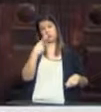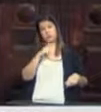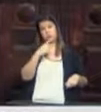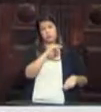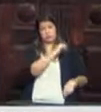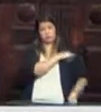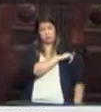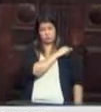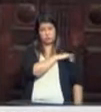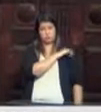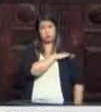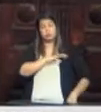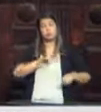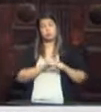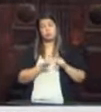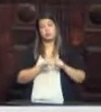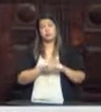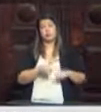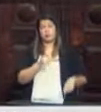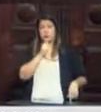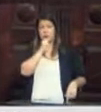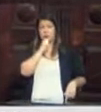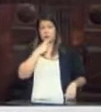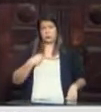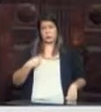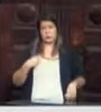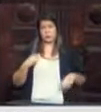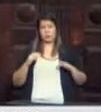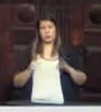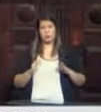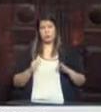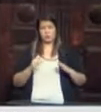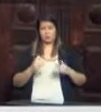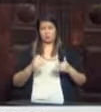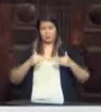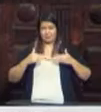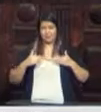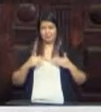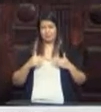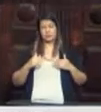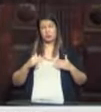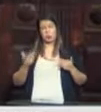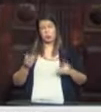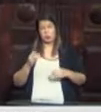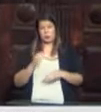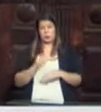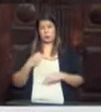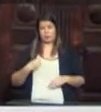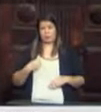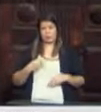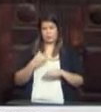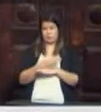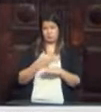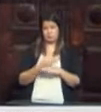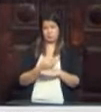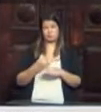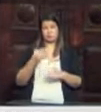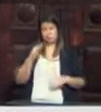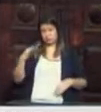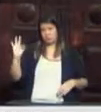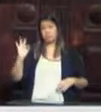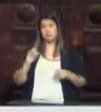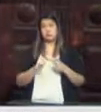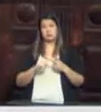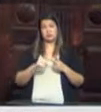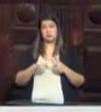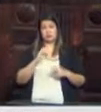efetivamente, a ausência ou uma participação não tão ideal assim da União e do governo